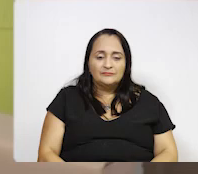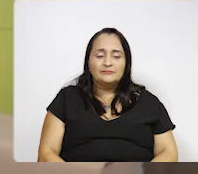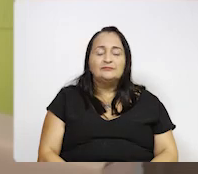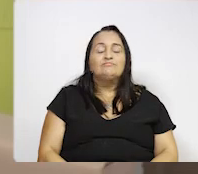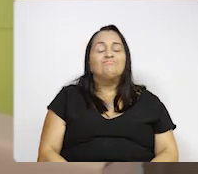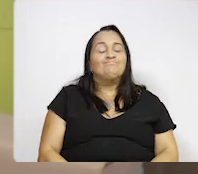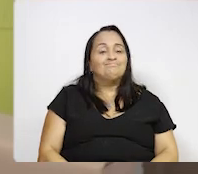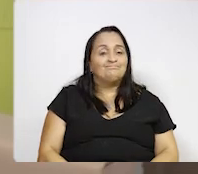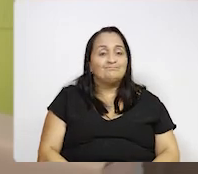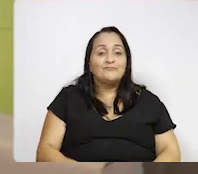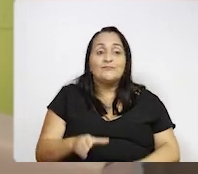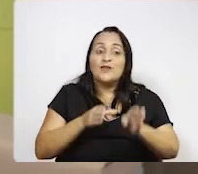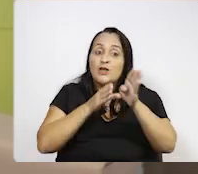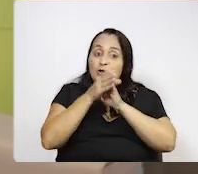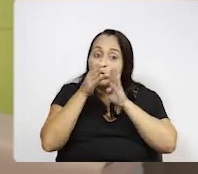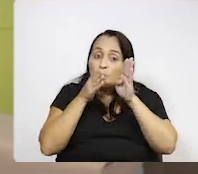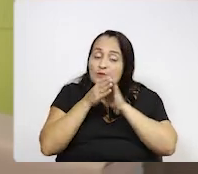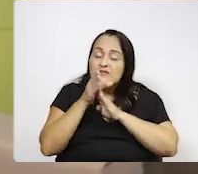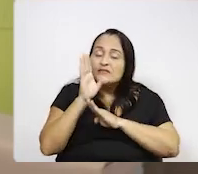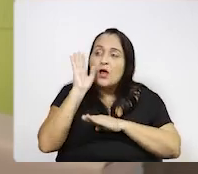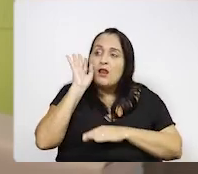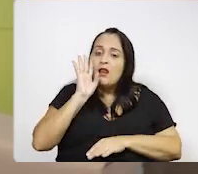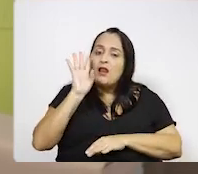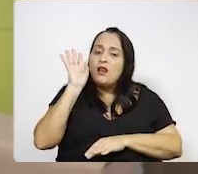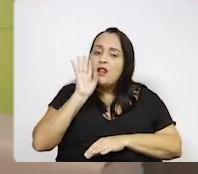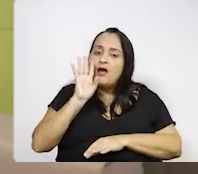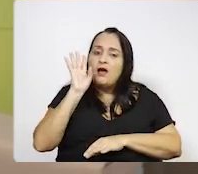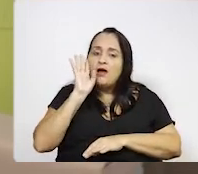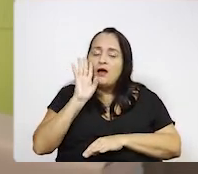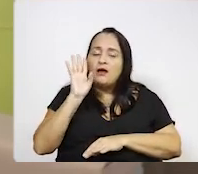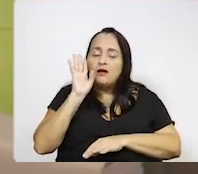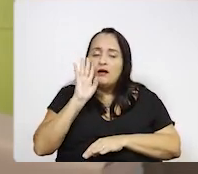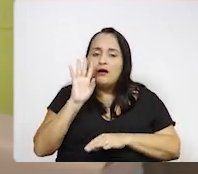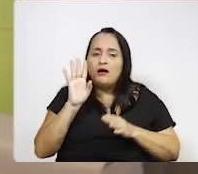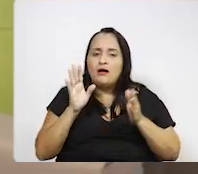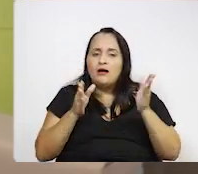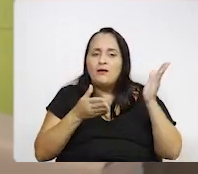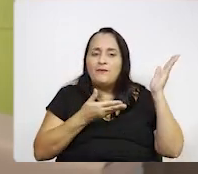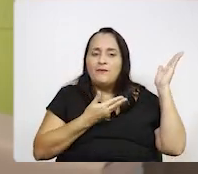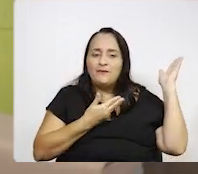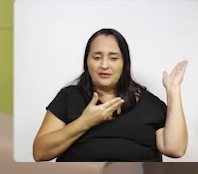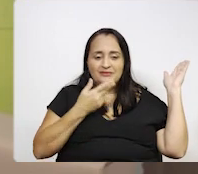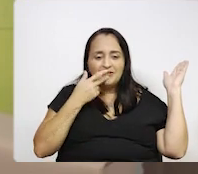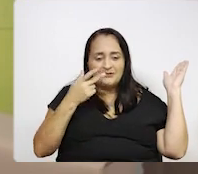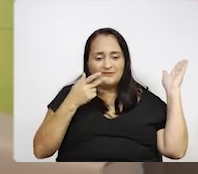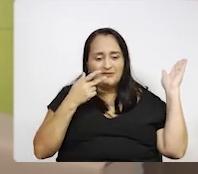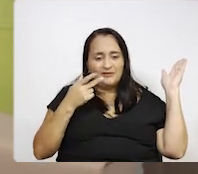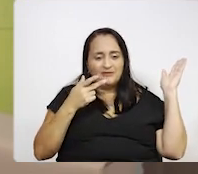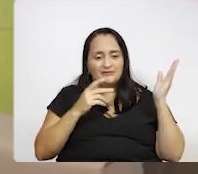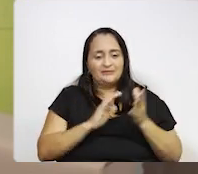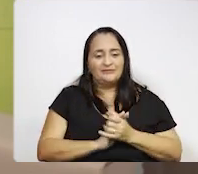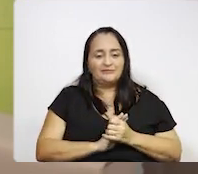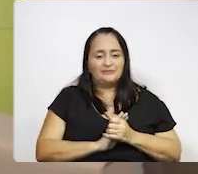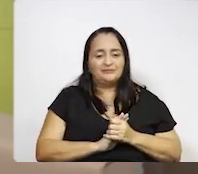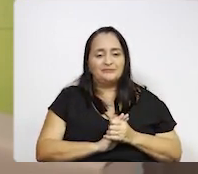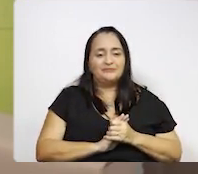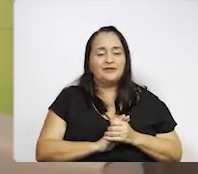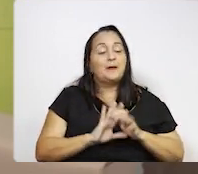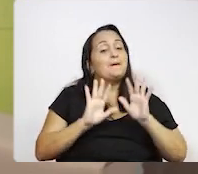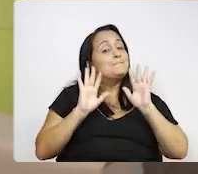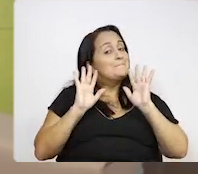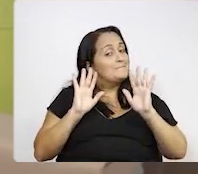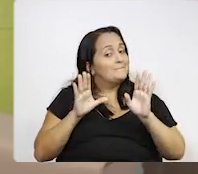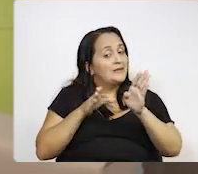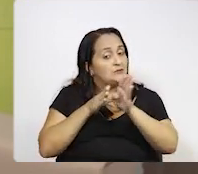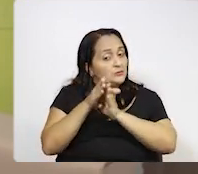Gente, que conselho legal, não foi? Que os nossos personagens fizeram entre si.